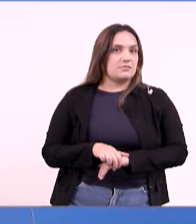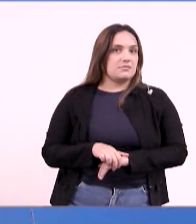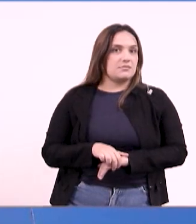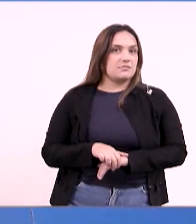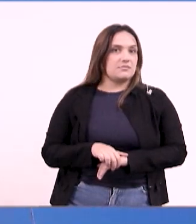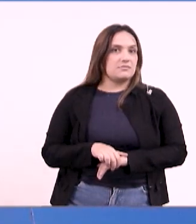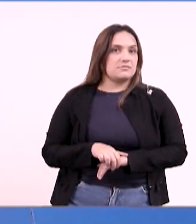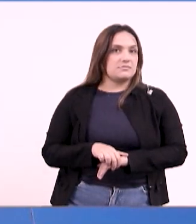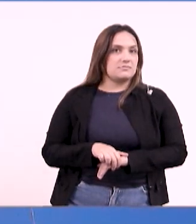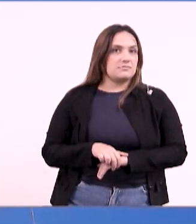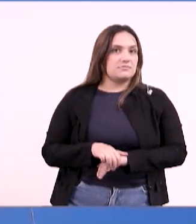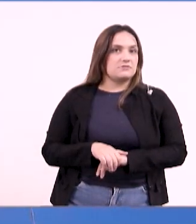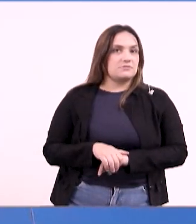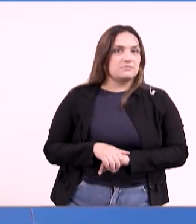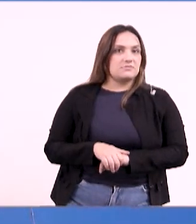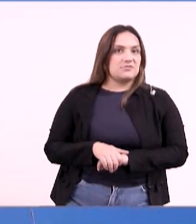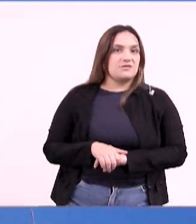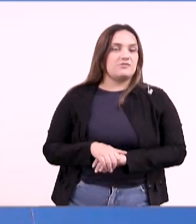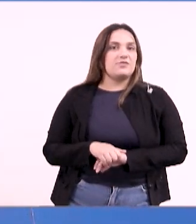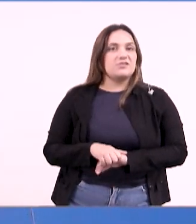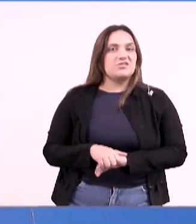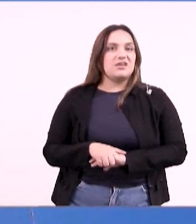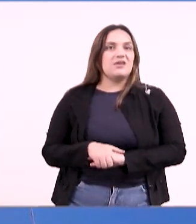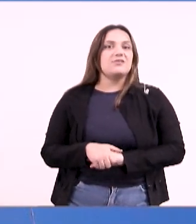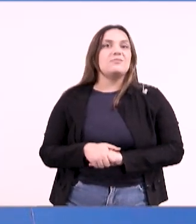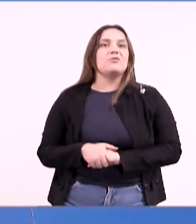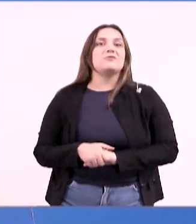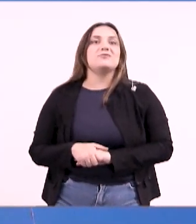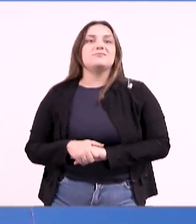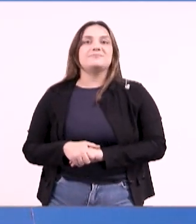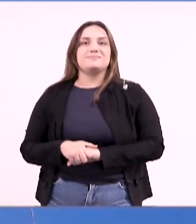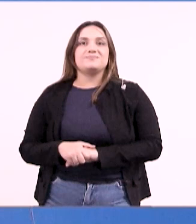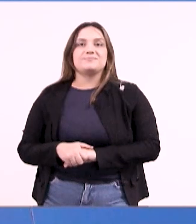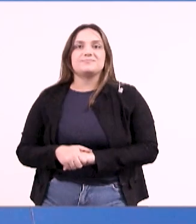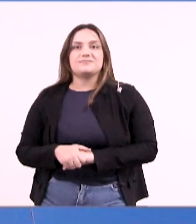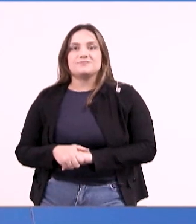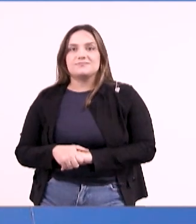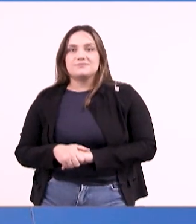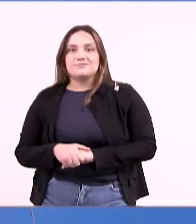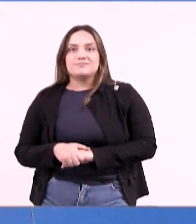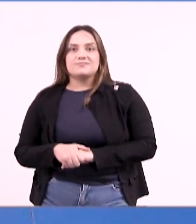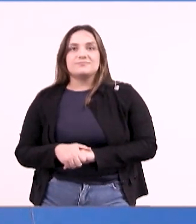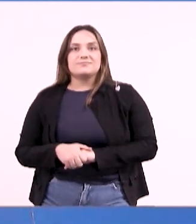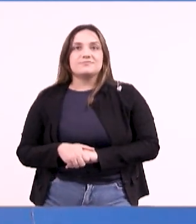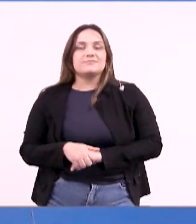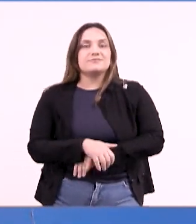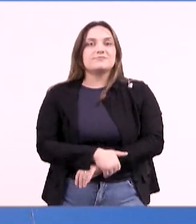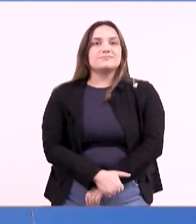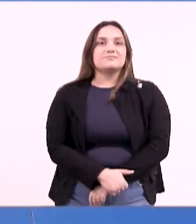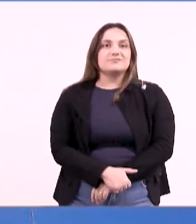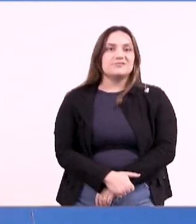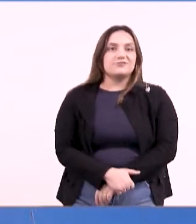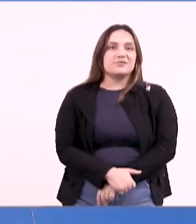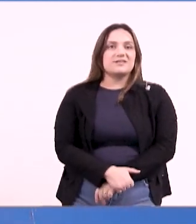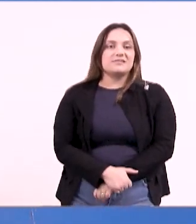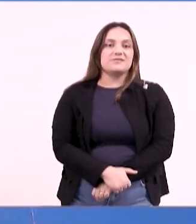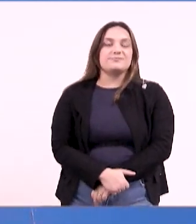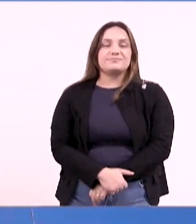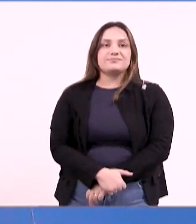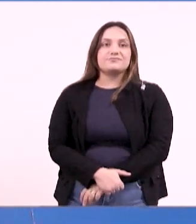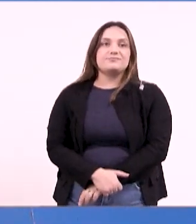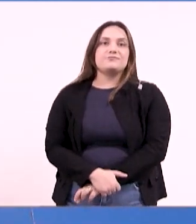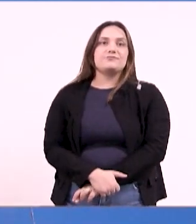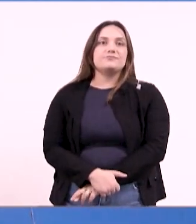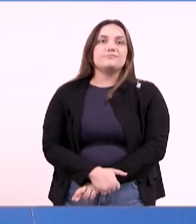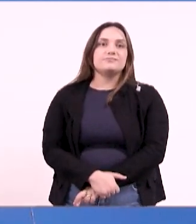Informar, senhor presidente, que houve o estouro da represa do NASA, ali na 163, sentido Jaraguari, Campo